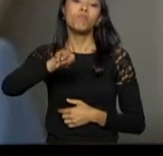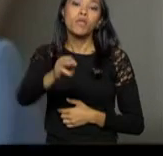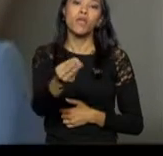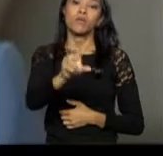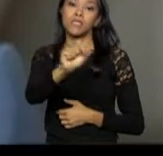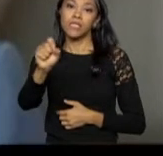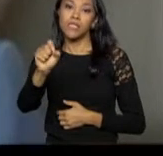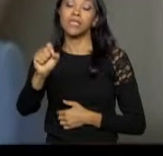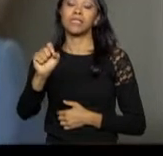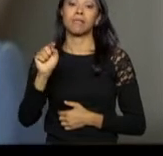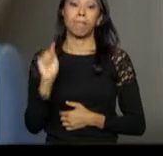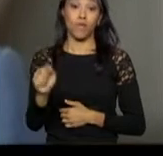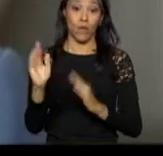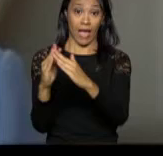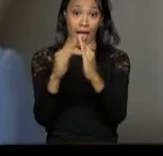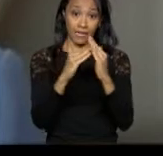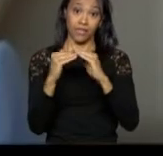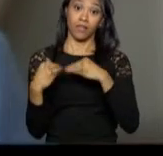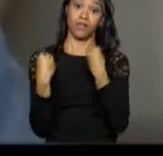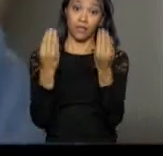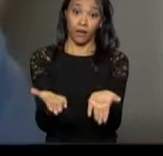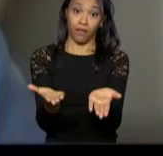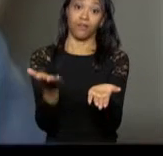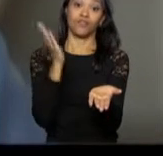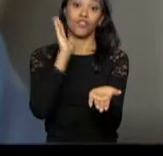casas já entregues pelo Minha Casa Minha Vida,